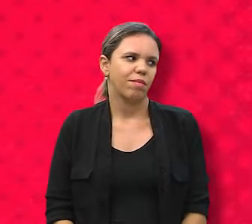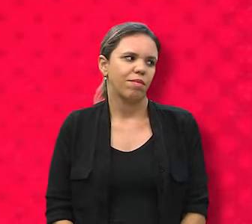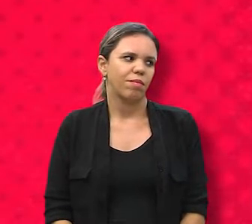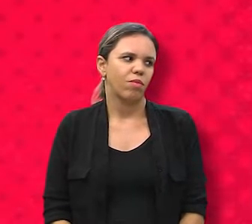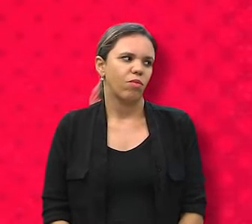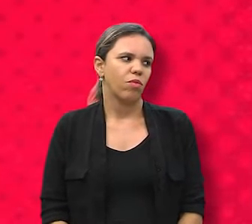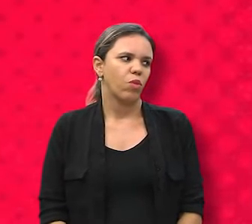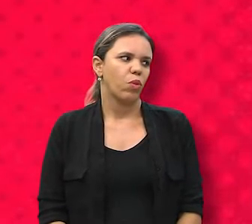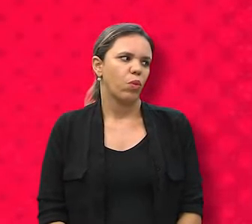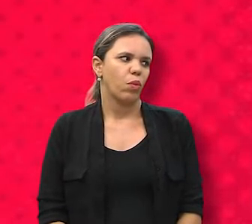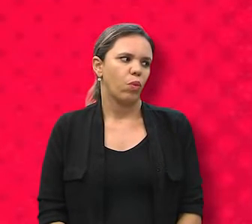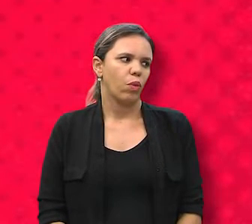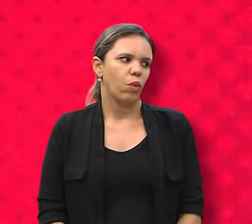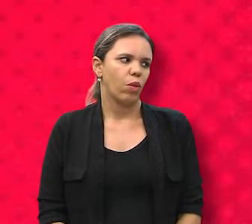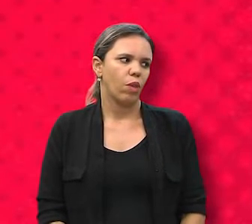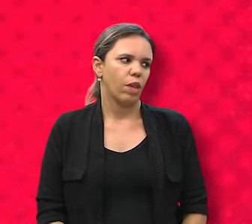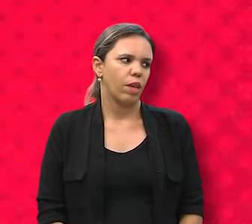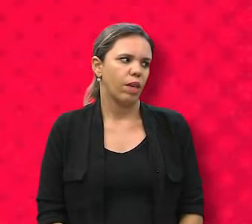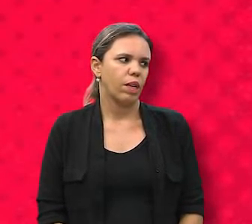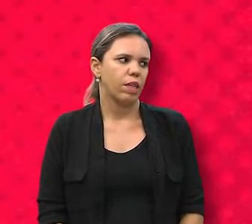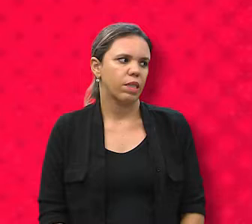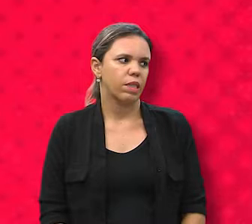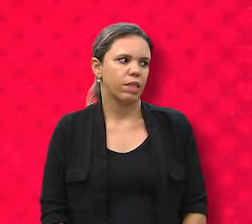you love.